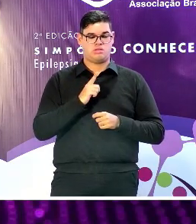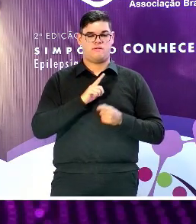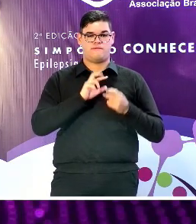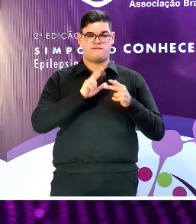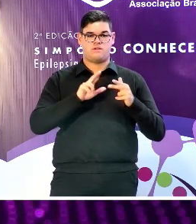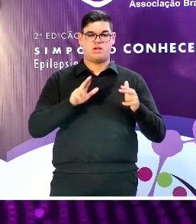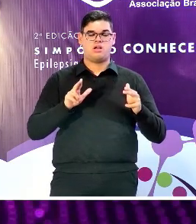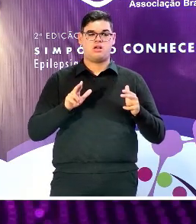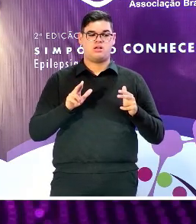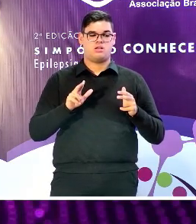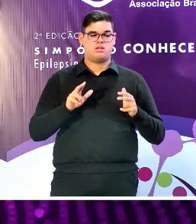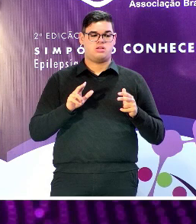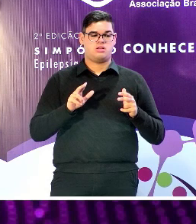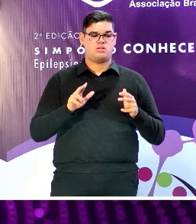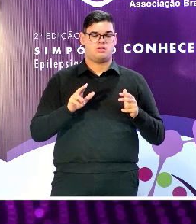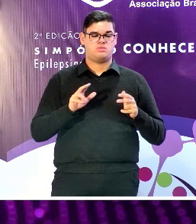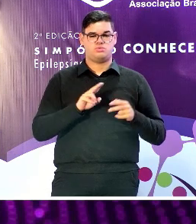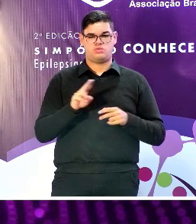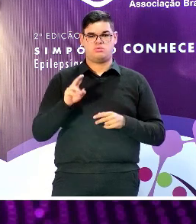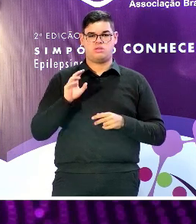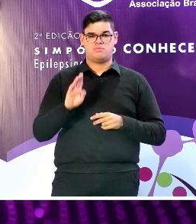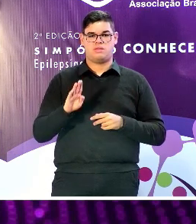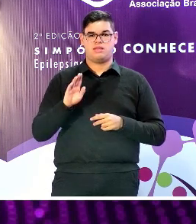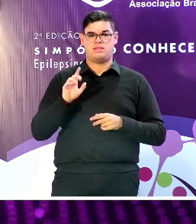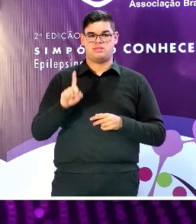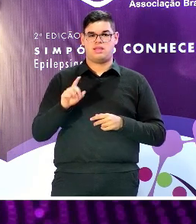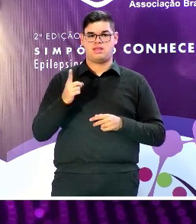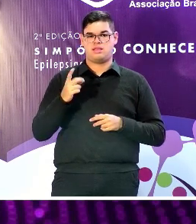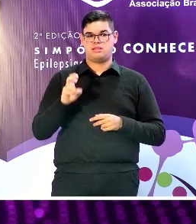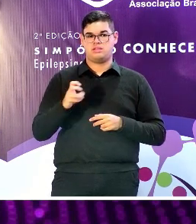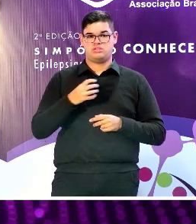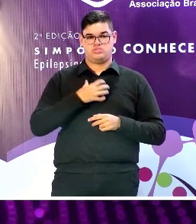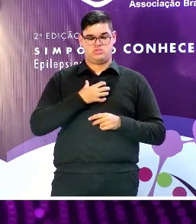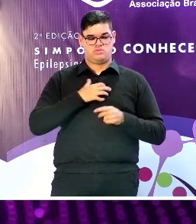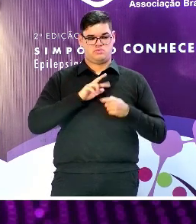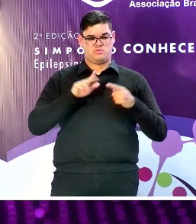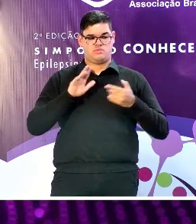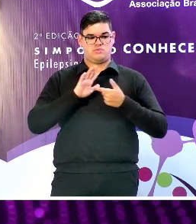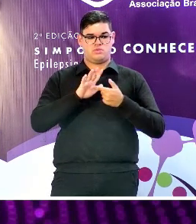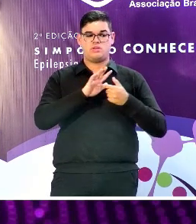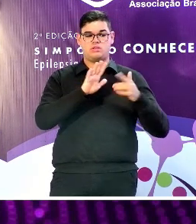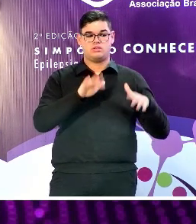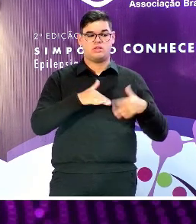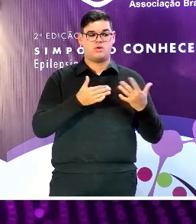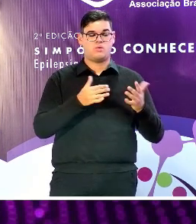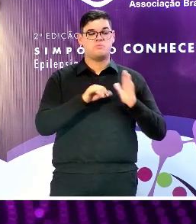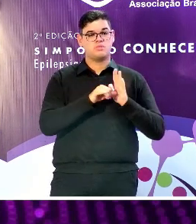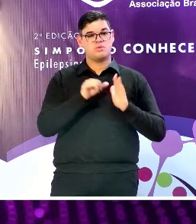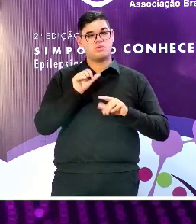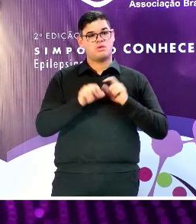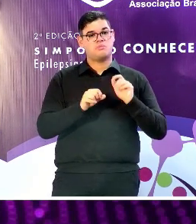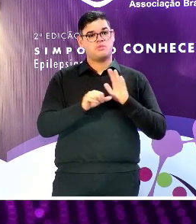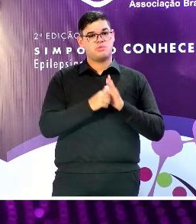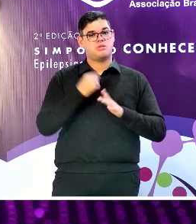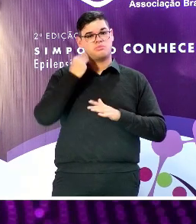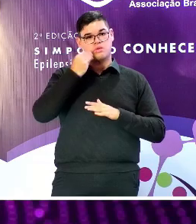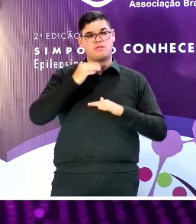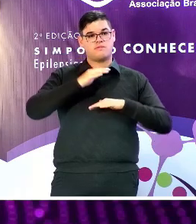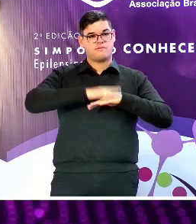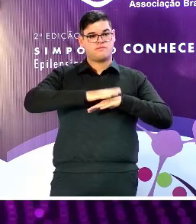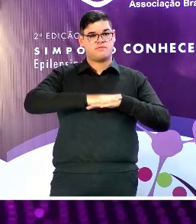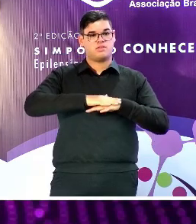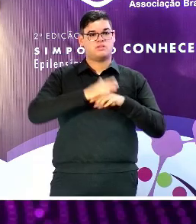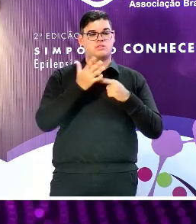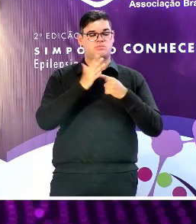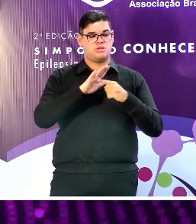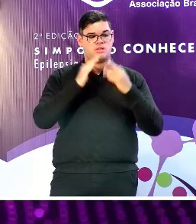a gente chama BD15 para a isoforma alfa-3. Então, esse foi o primeiro experimento que a gente fez e que nos levou